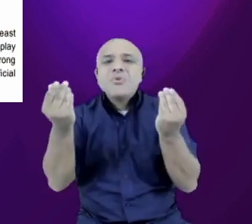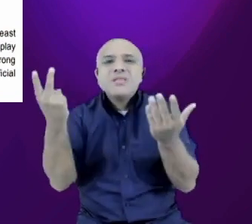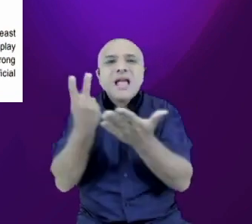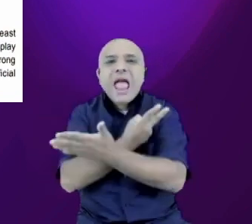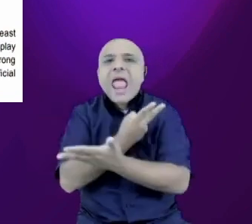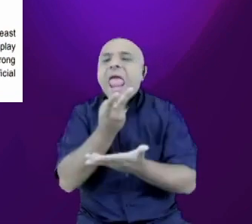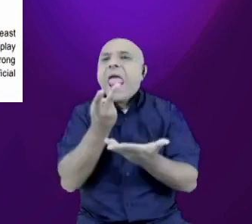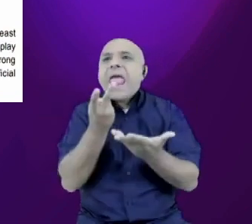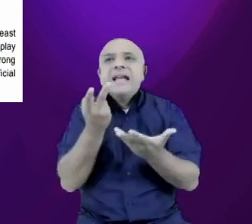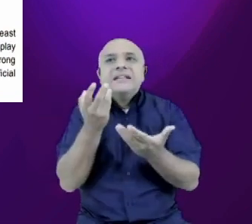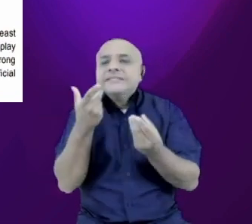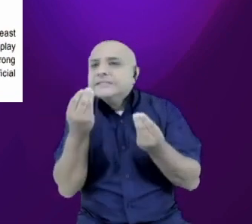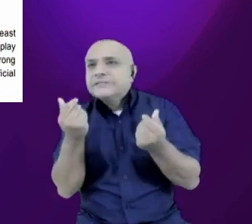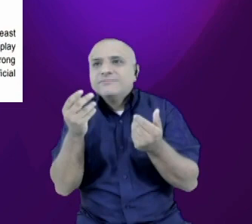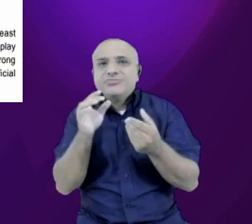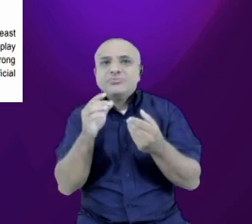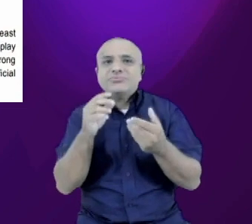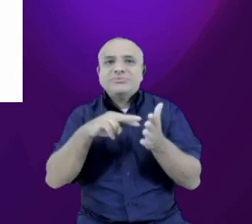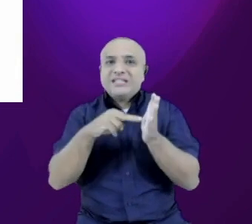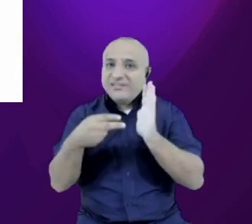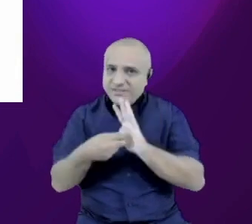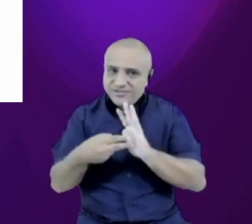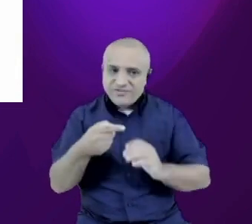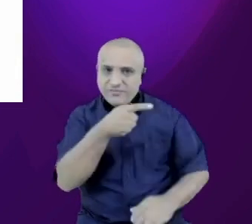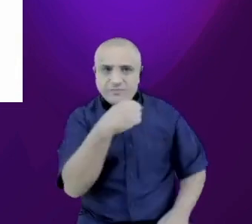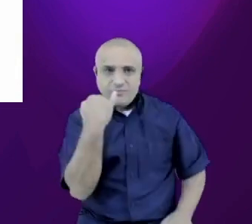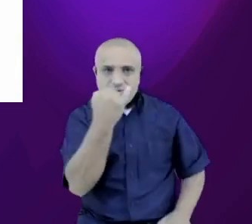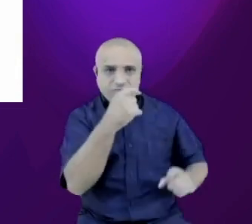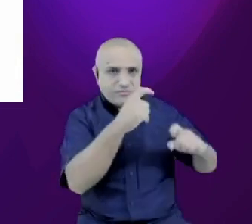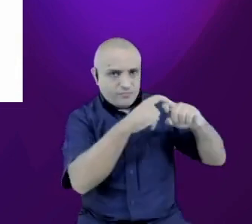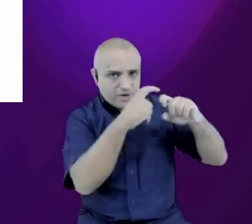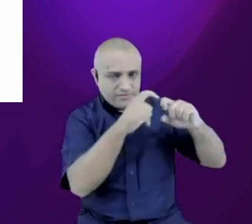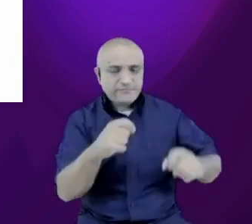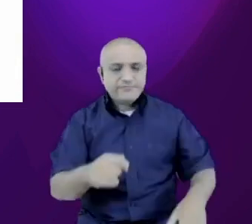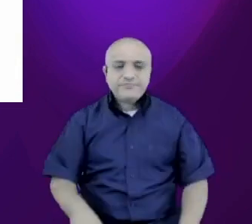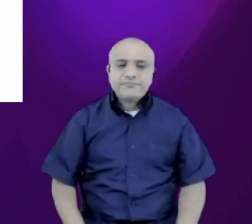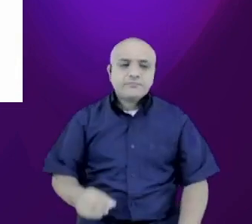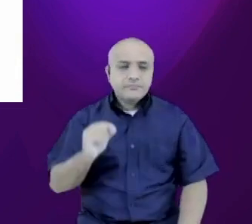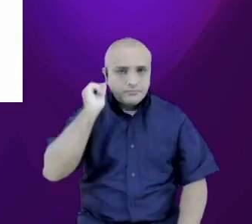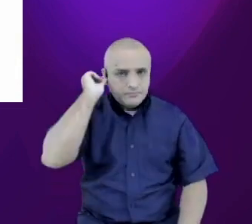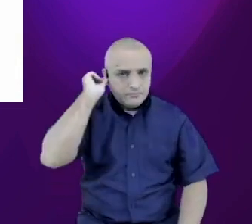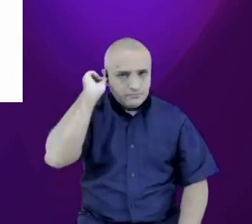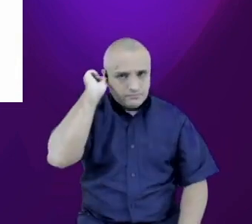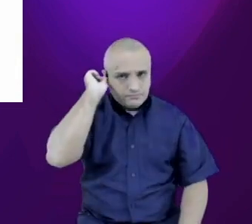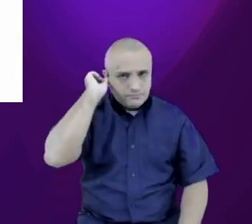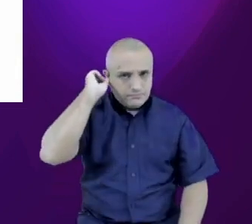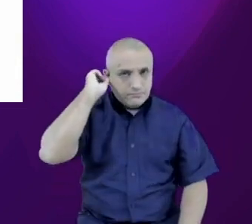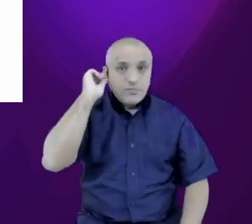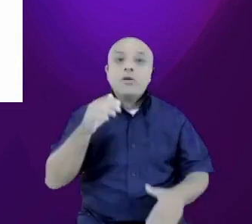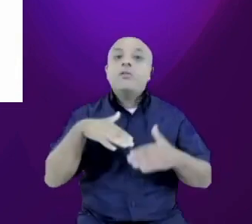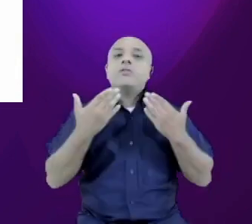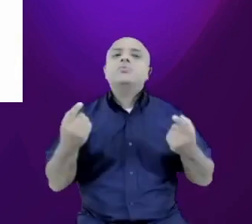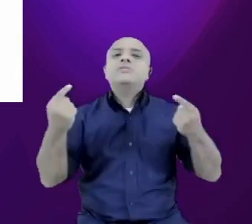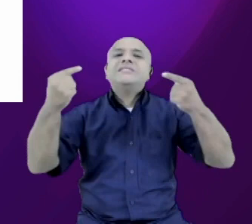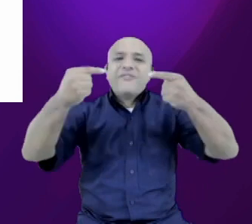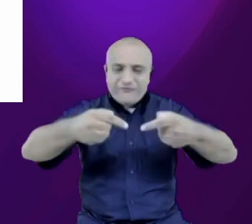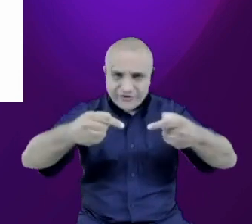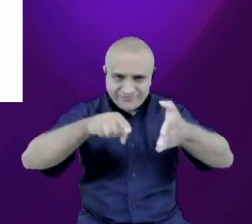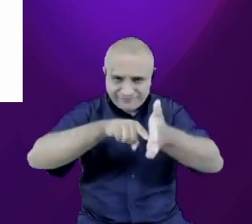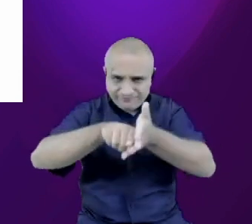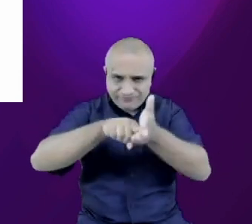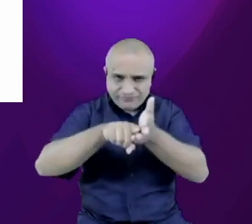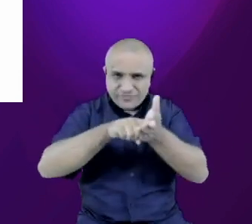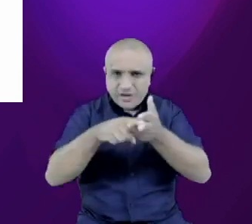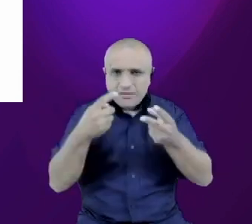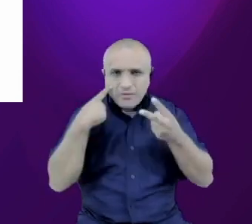bastante significativa. Tá? Falando um pouquinho agora dos desafios da especialidade, tá? A gente